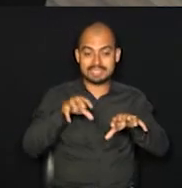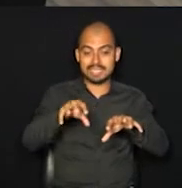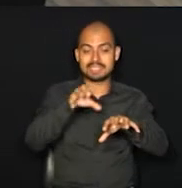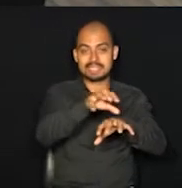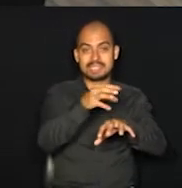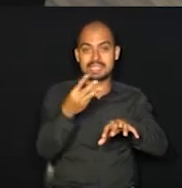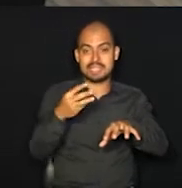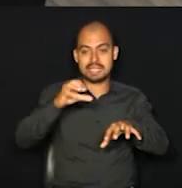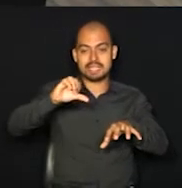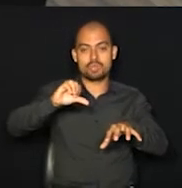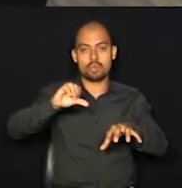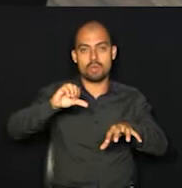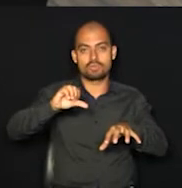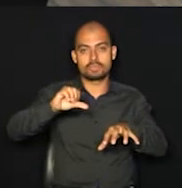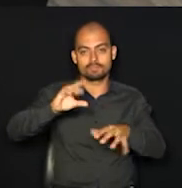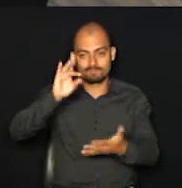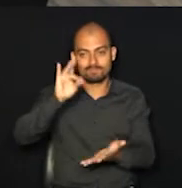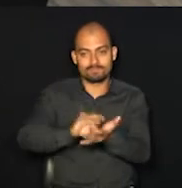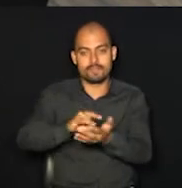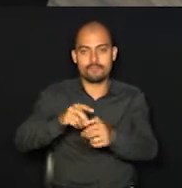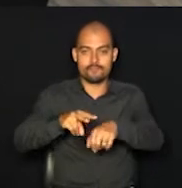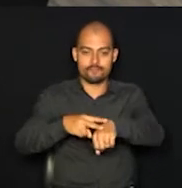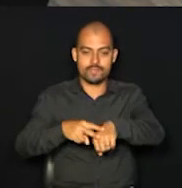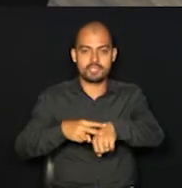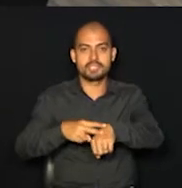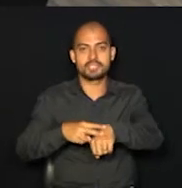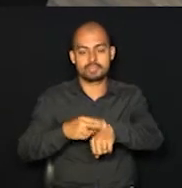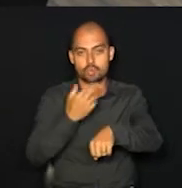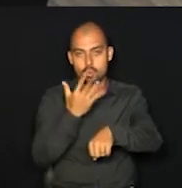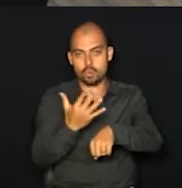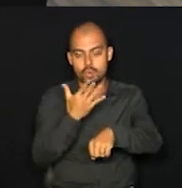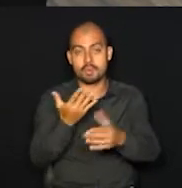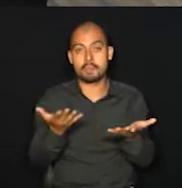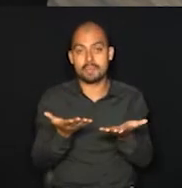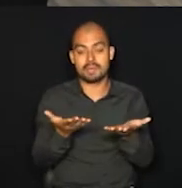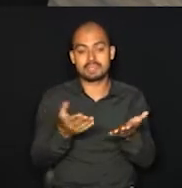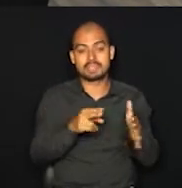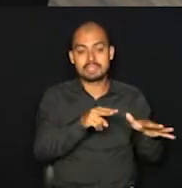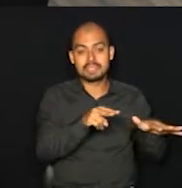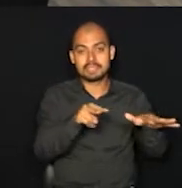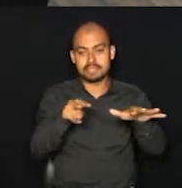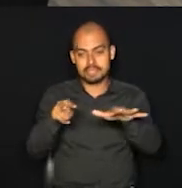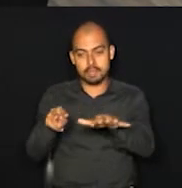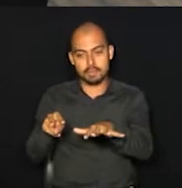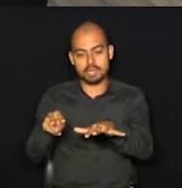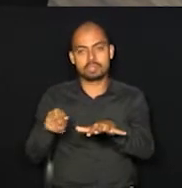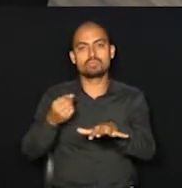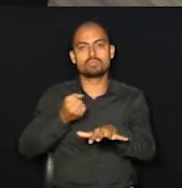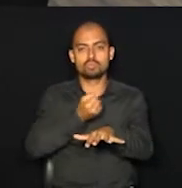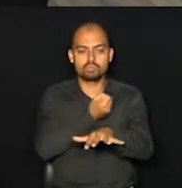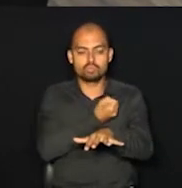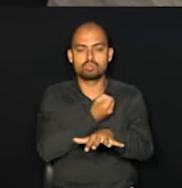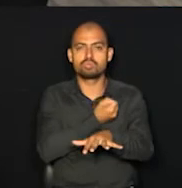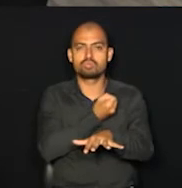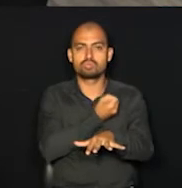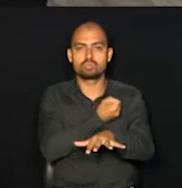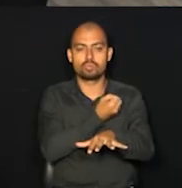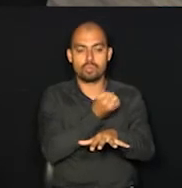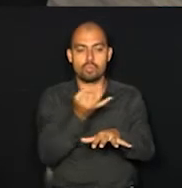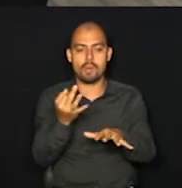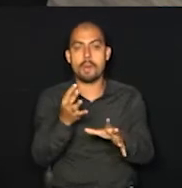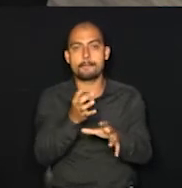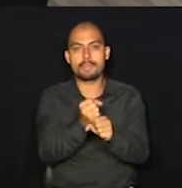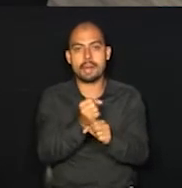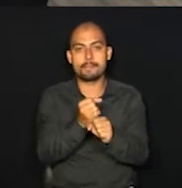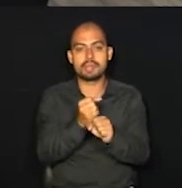estão oficialmente na fase do Plano Verde São Paulo, mas nesta semana, já com esses números, inclusive, existe aí